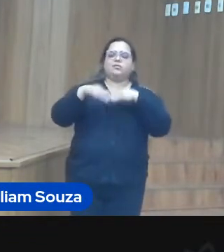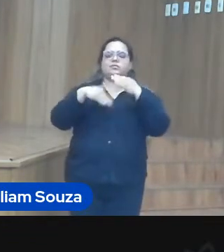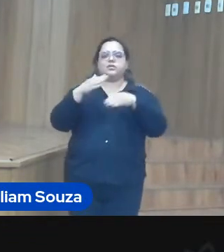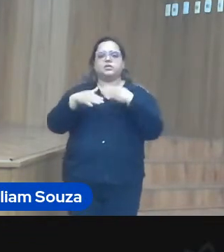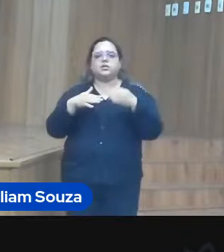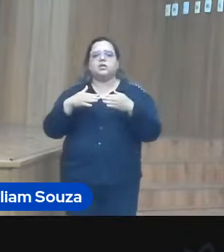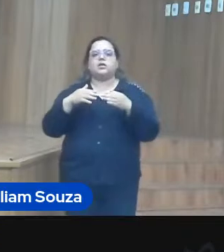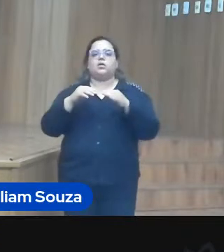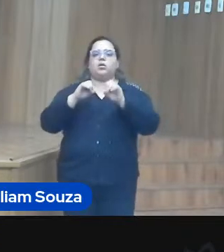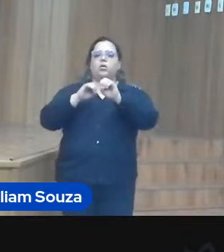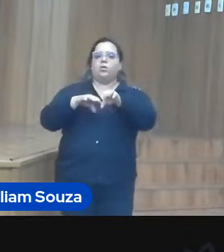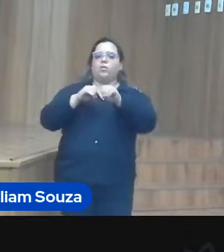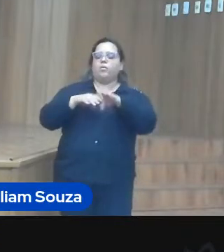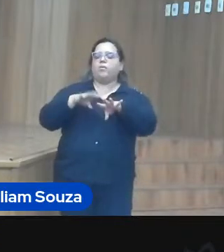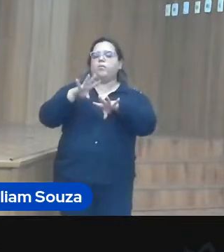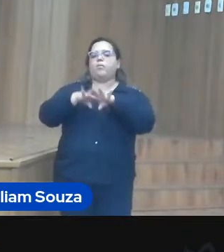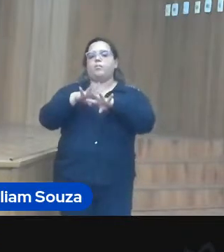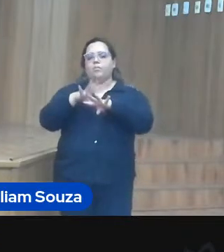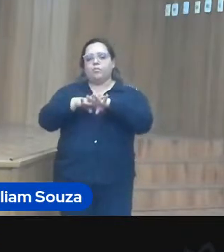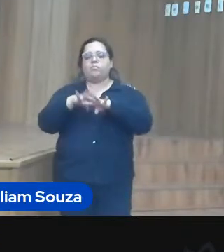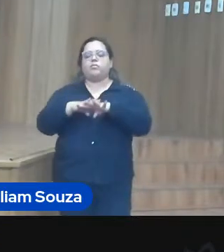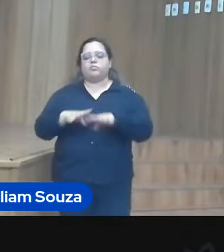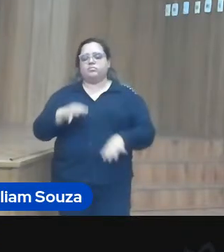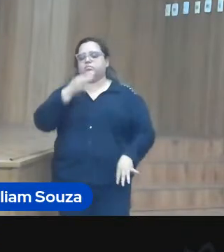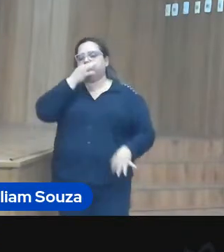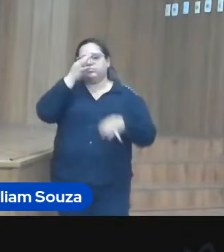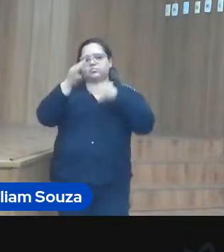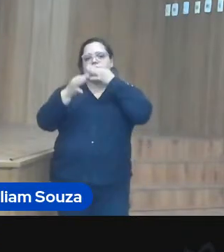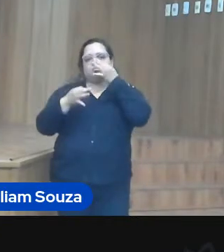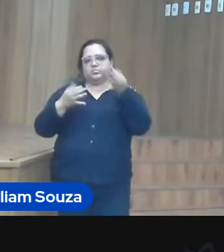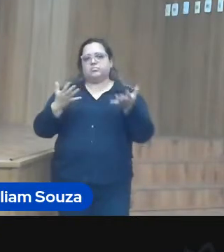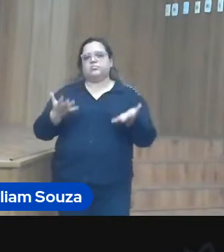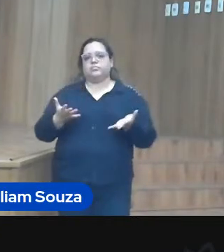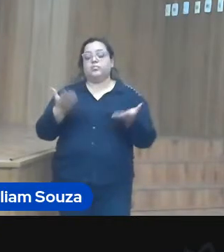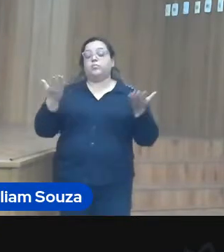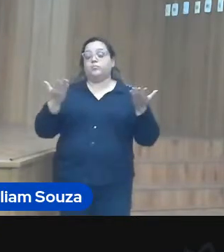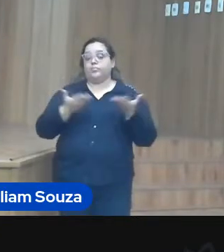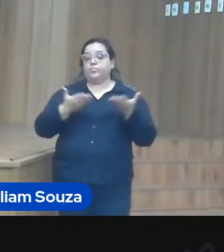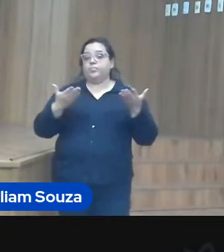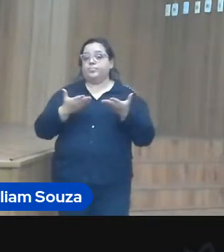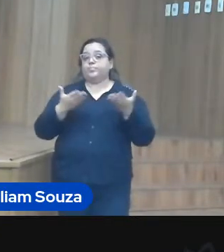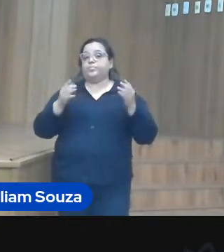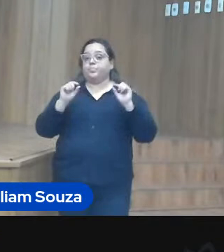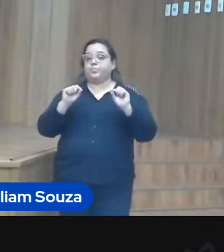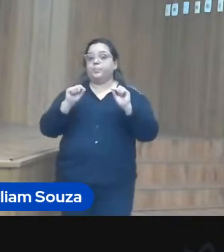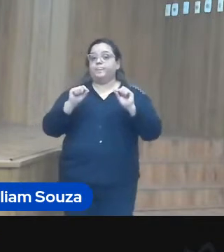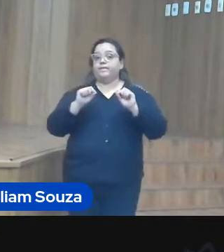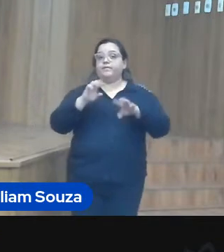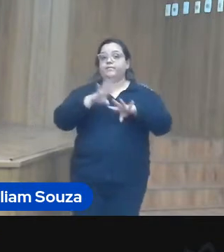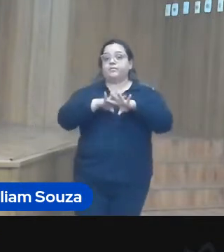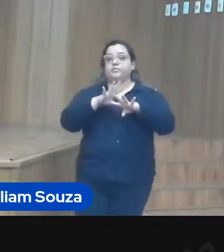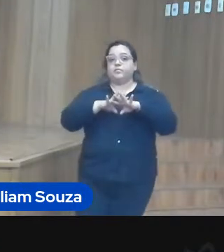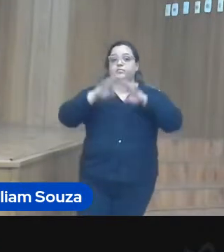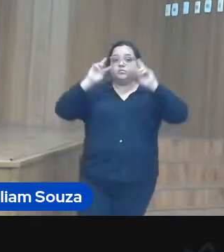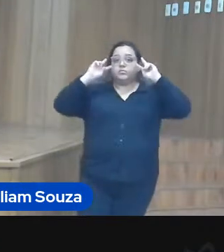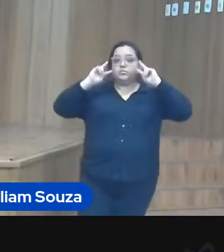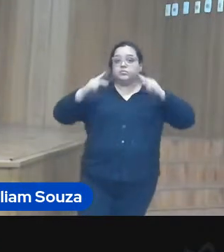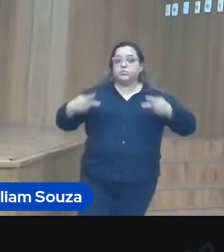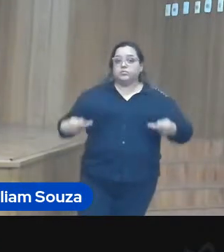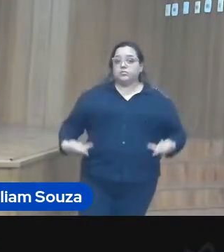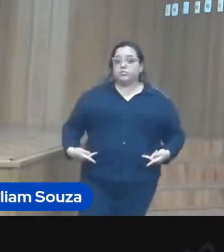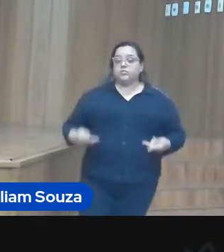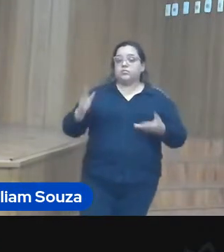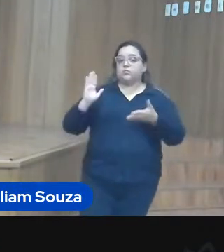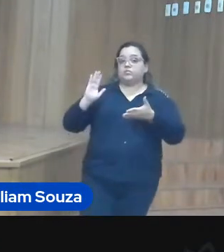matemática crítica do Olho Escovismose, né? E aí hoje vem a matemática humanista, surge no final da década